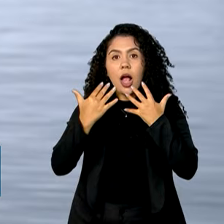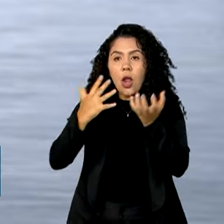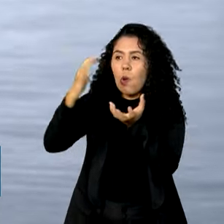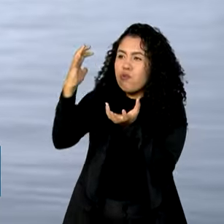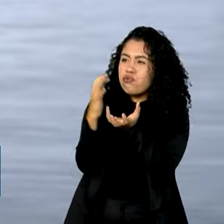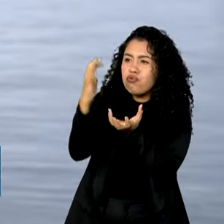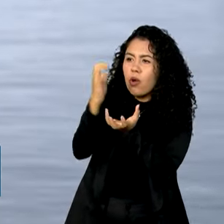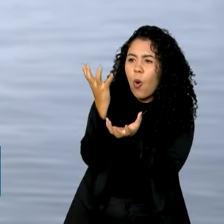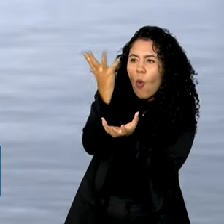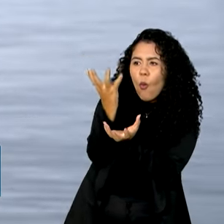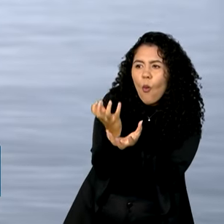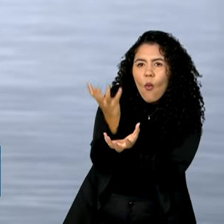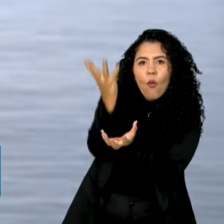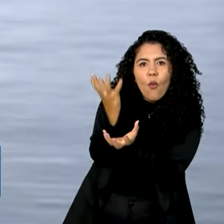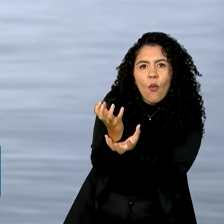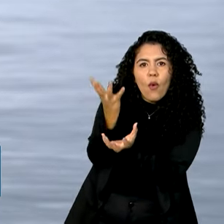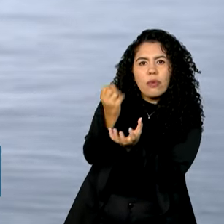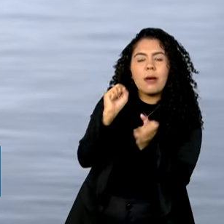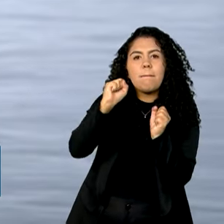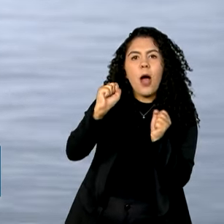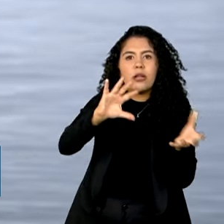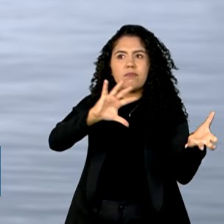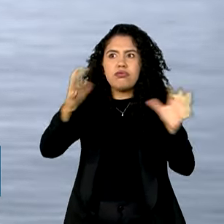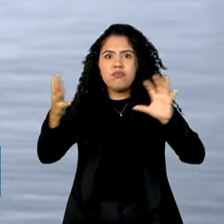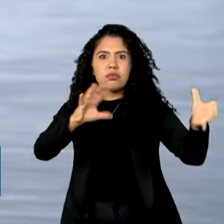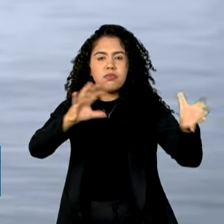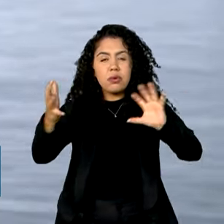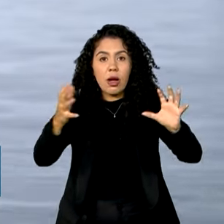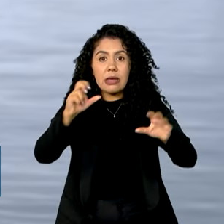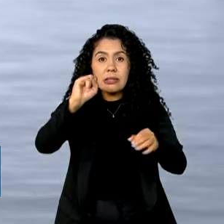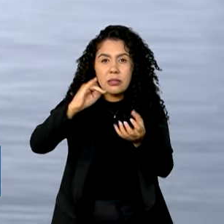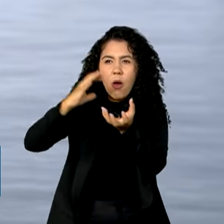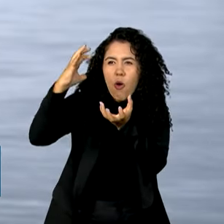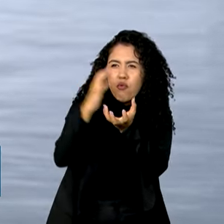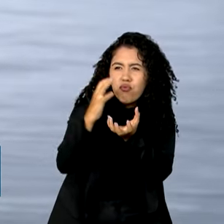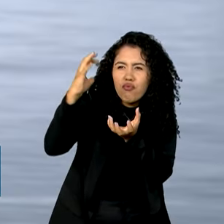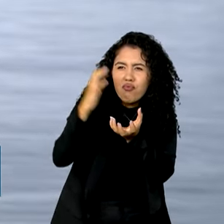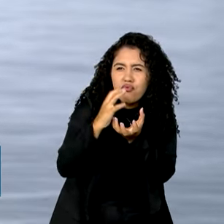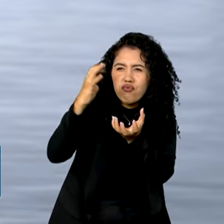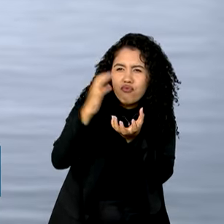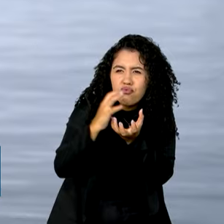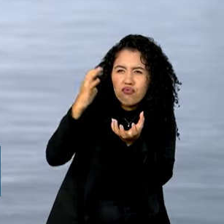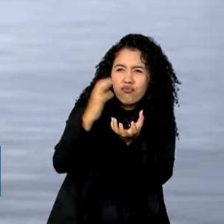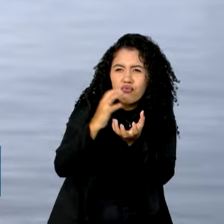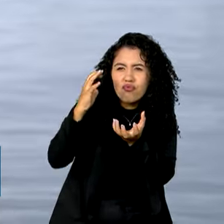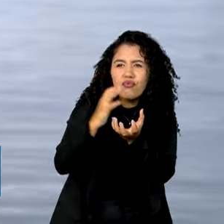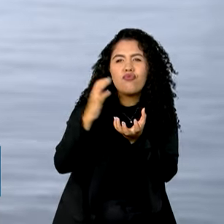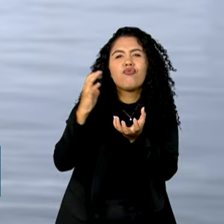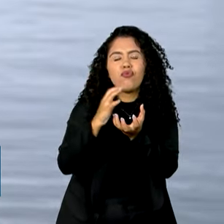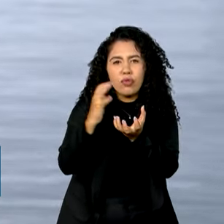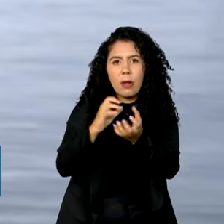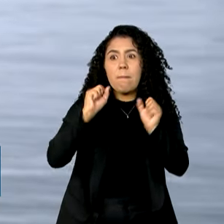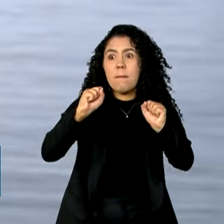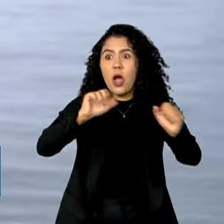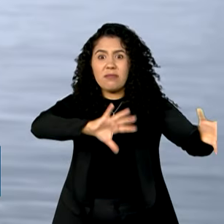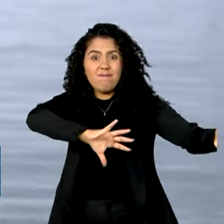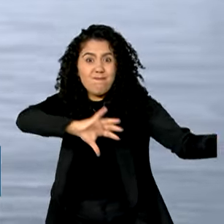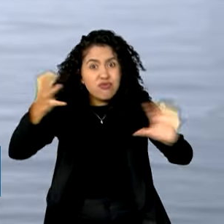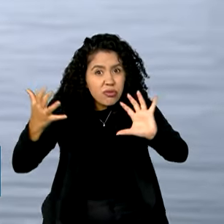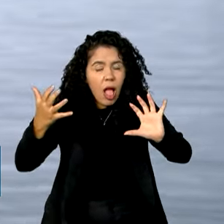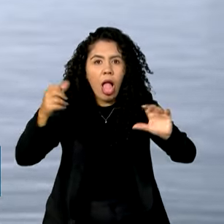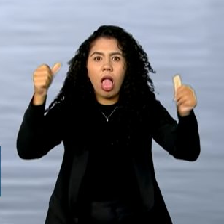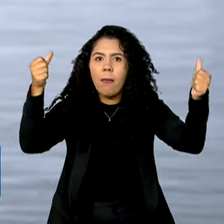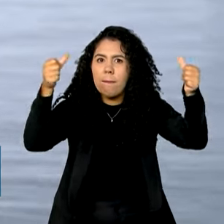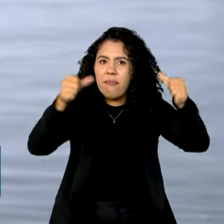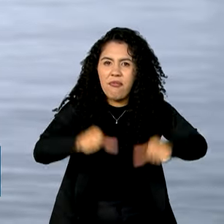atuando na regulação do clima. O aquecimento global, cada vez mais consistente, pode ser devastador,